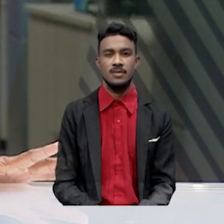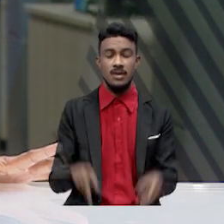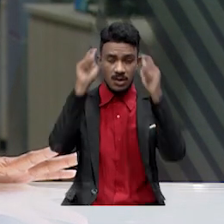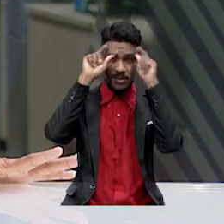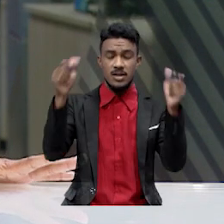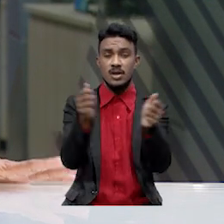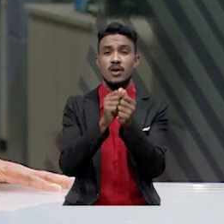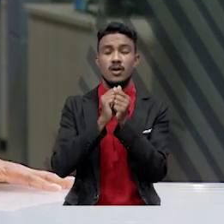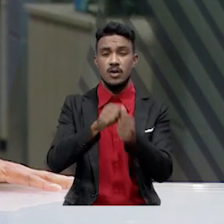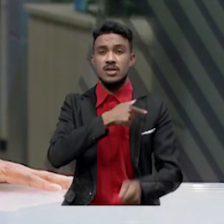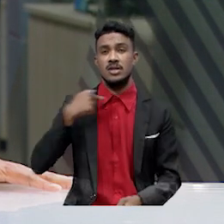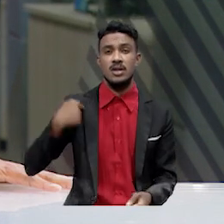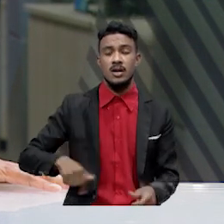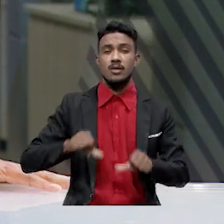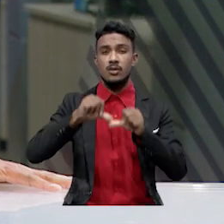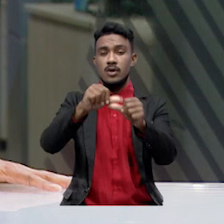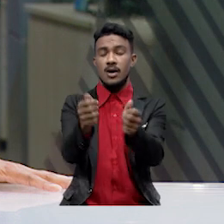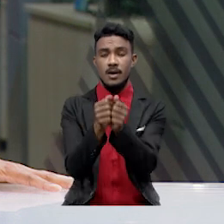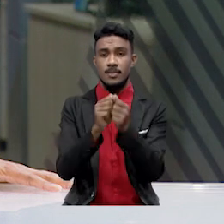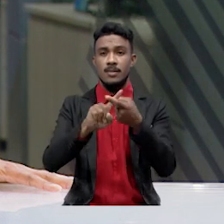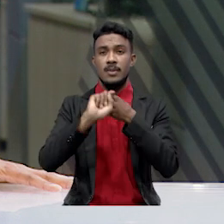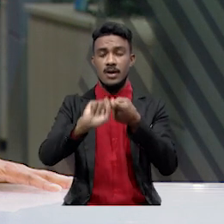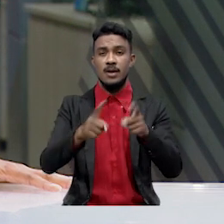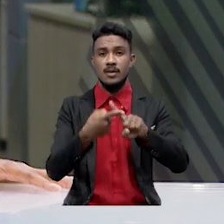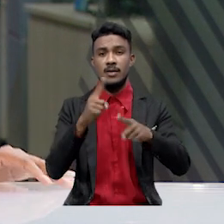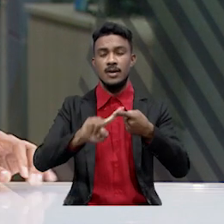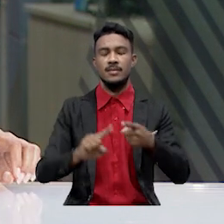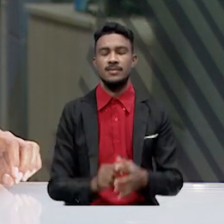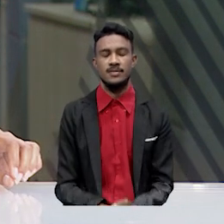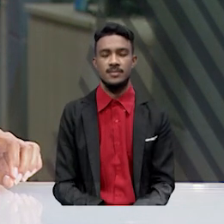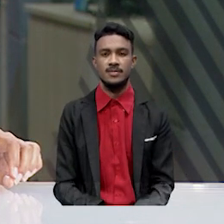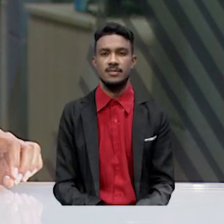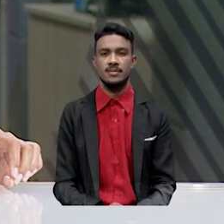Timor-Leste e China continuamente em relação bilateral.